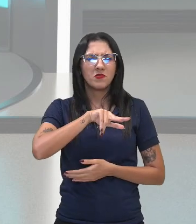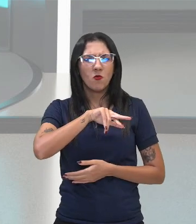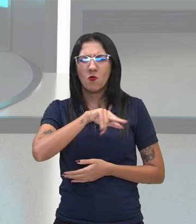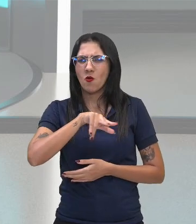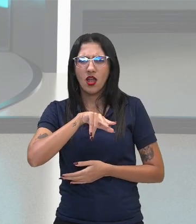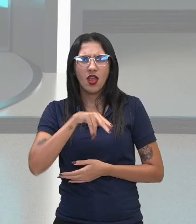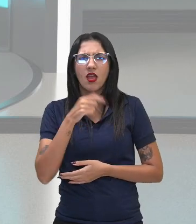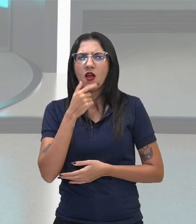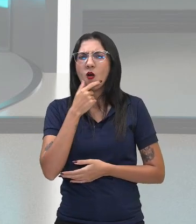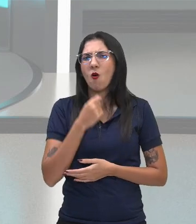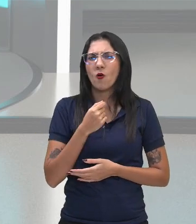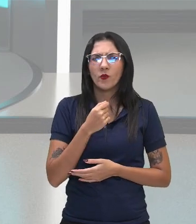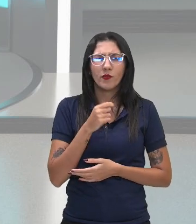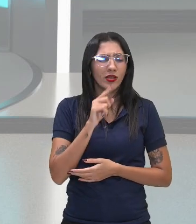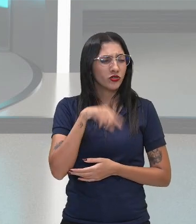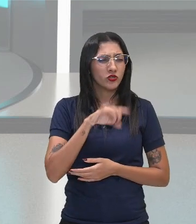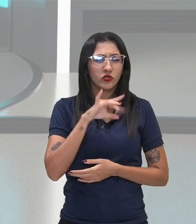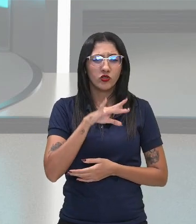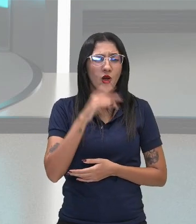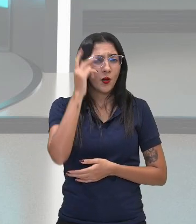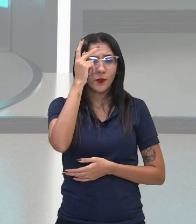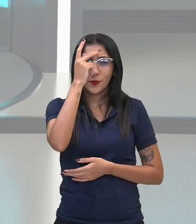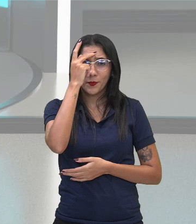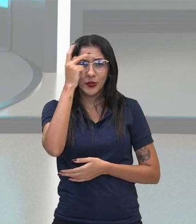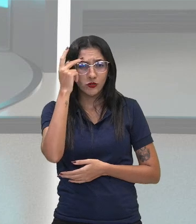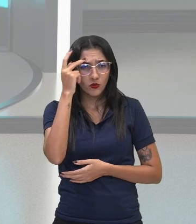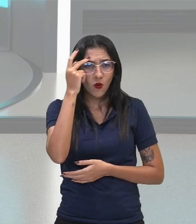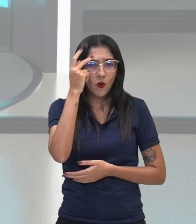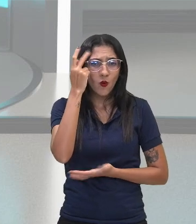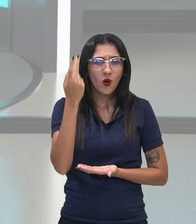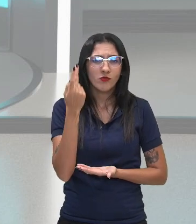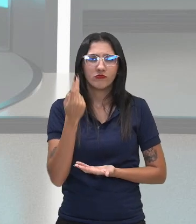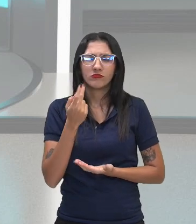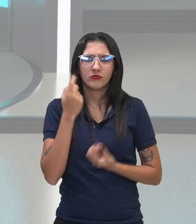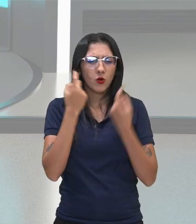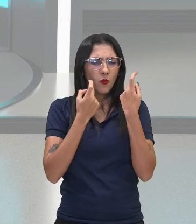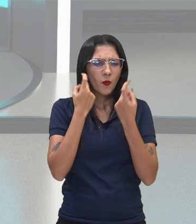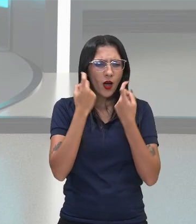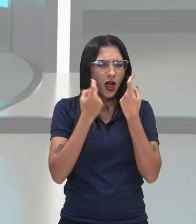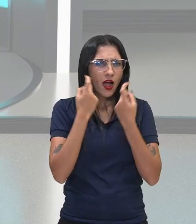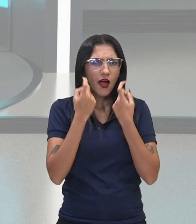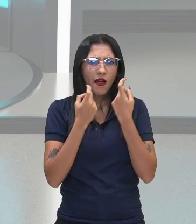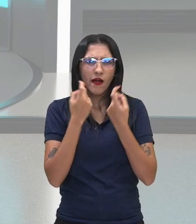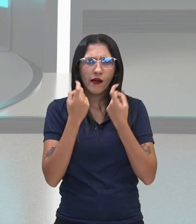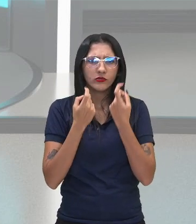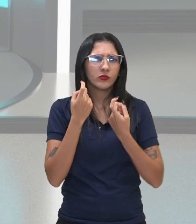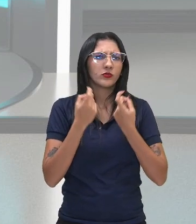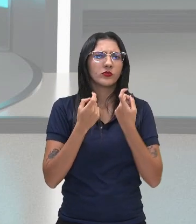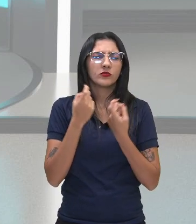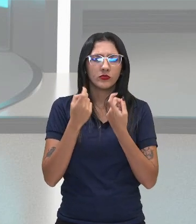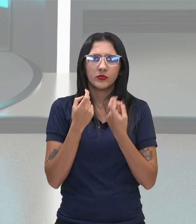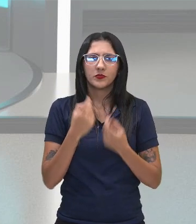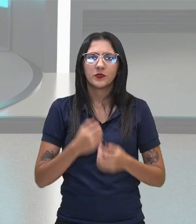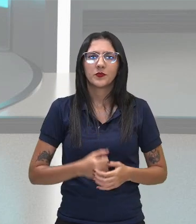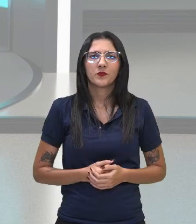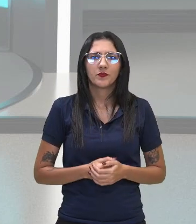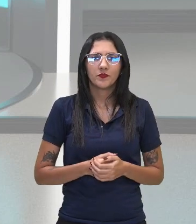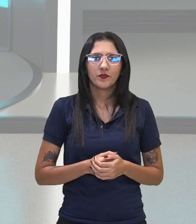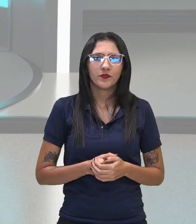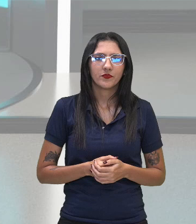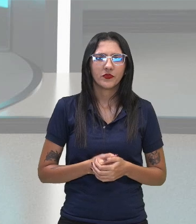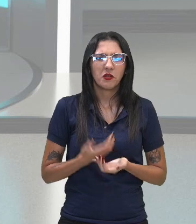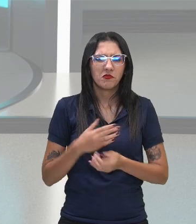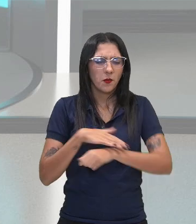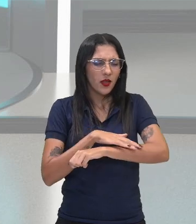apenas um cabra, ocupado em guardar coisas dos outros. Vermelho,